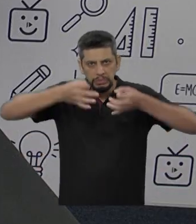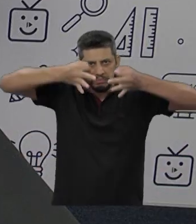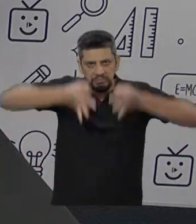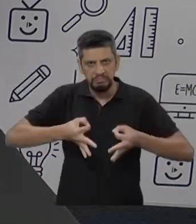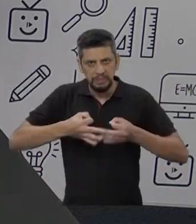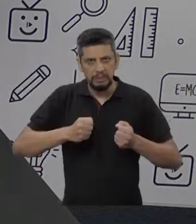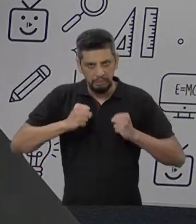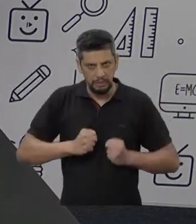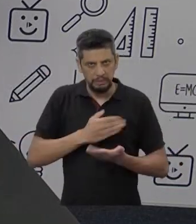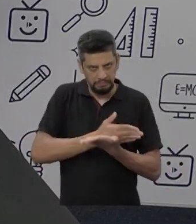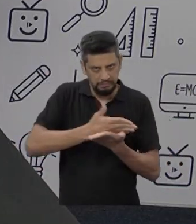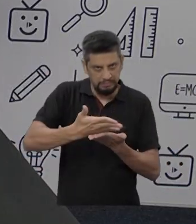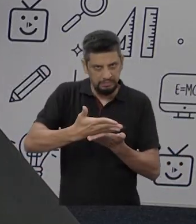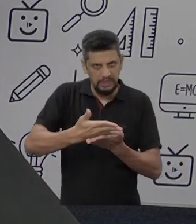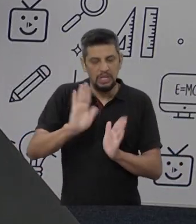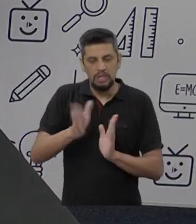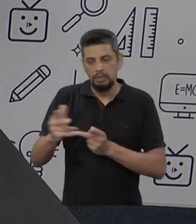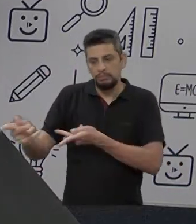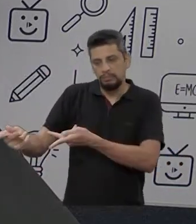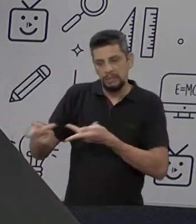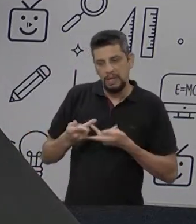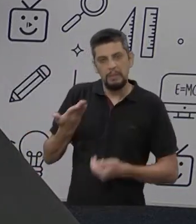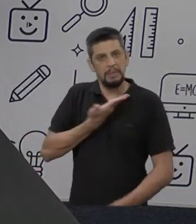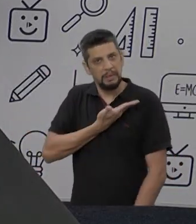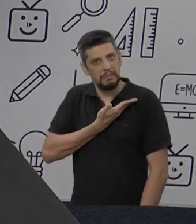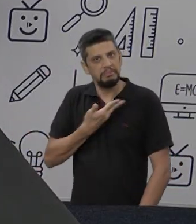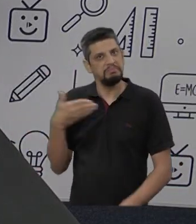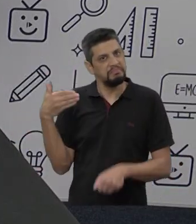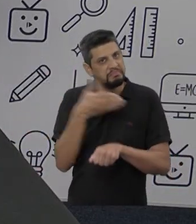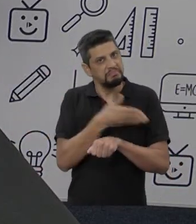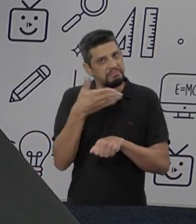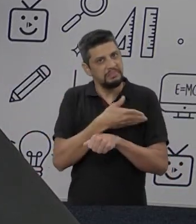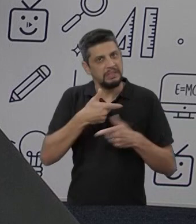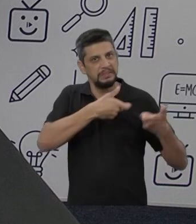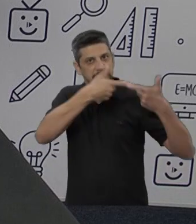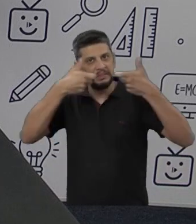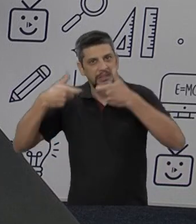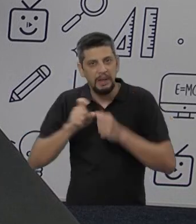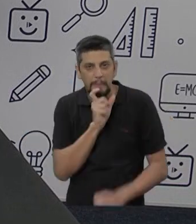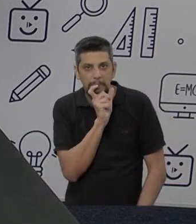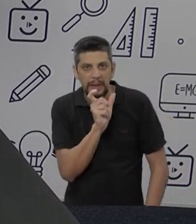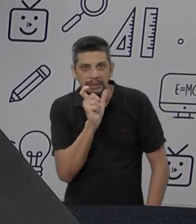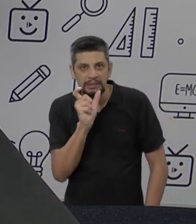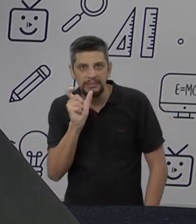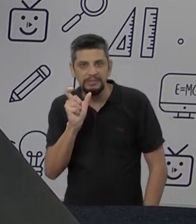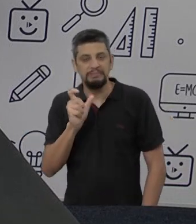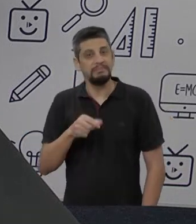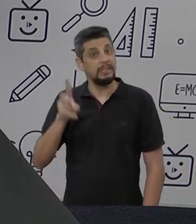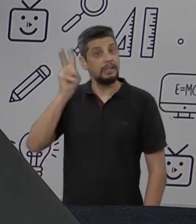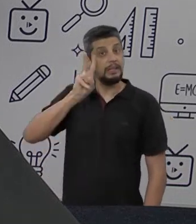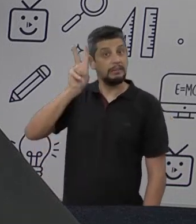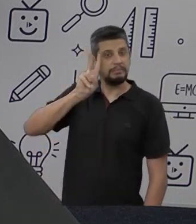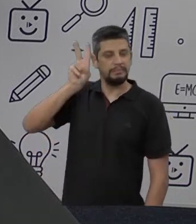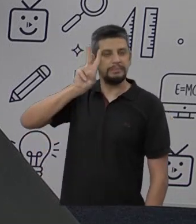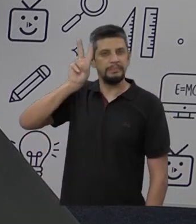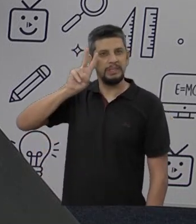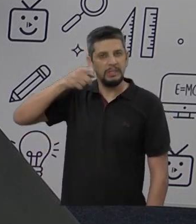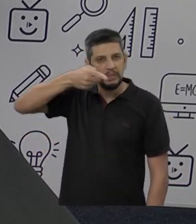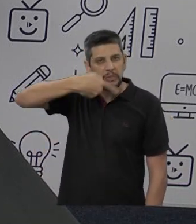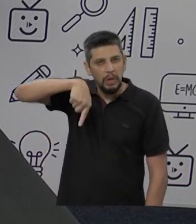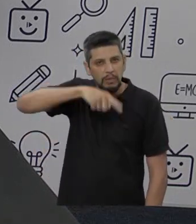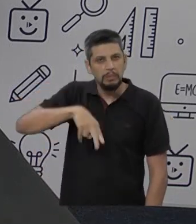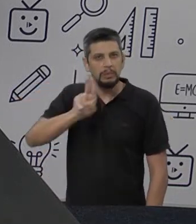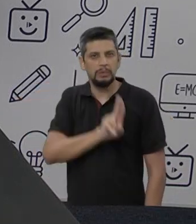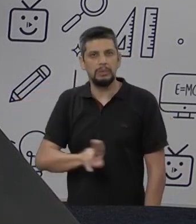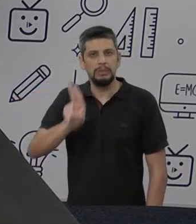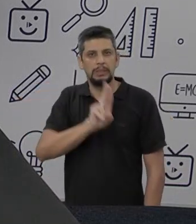Tudo certo para a gente começar. Já convidei a minha amiga para participar da batalha de palavras. Lembrando,